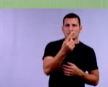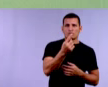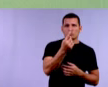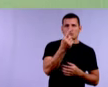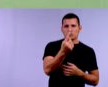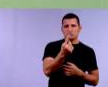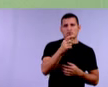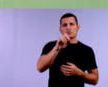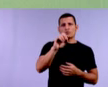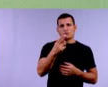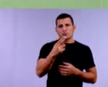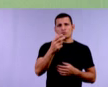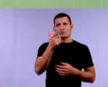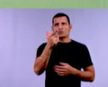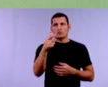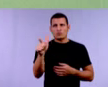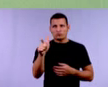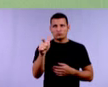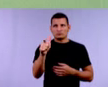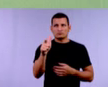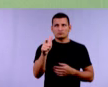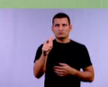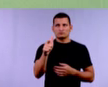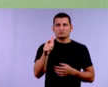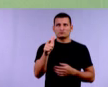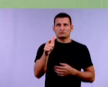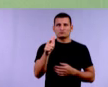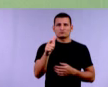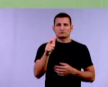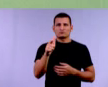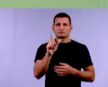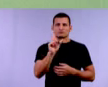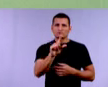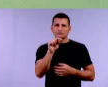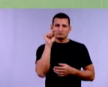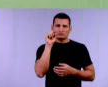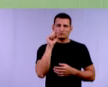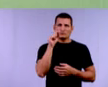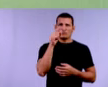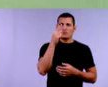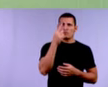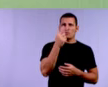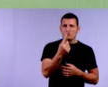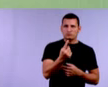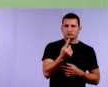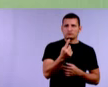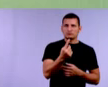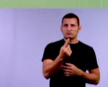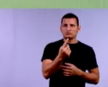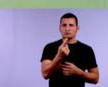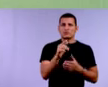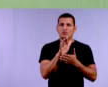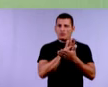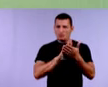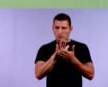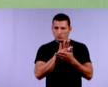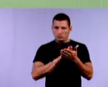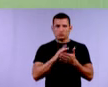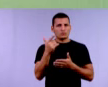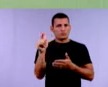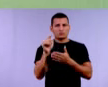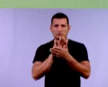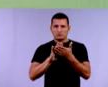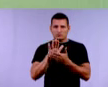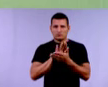quando eu falo um ou outro, eu estou escolhendo um. Quando eu falo nenhum nem outro, alguém